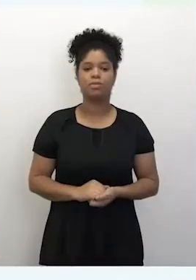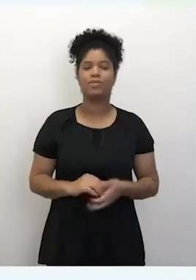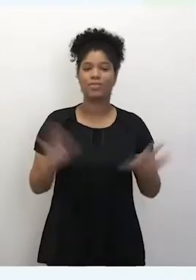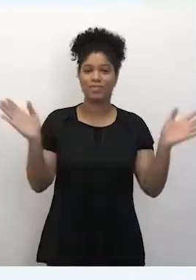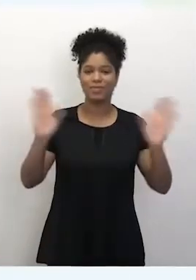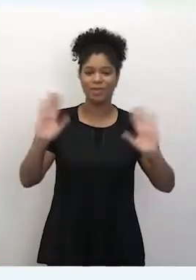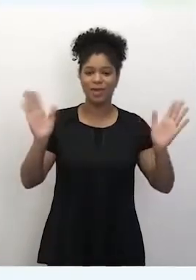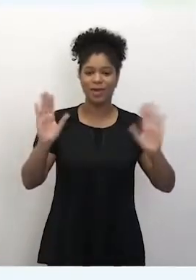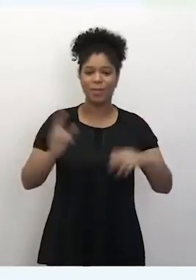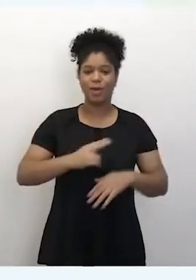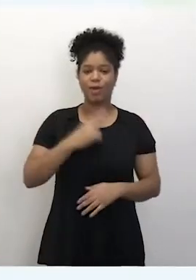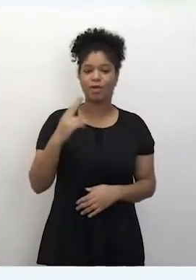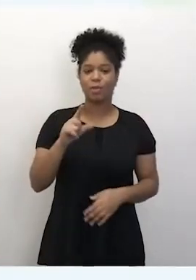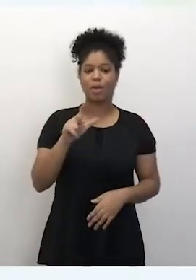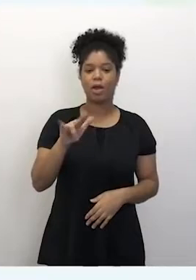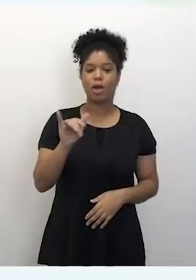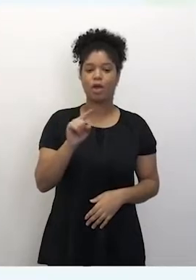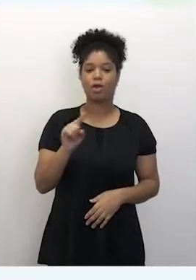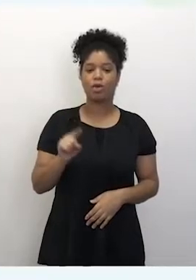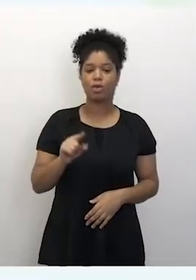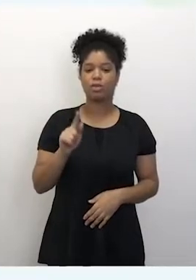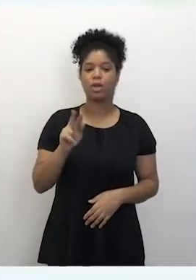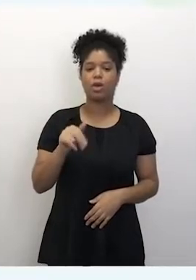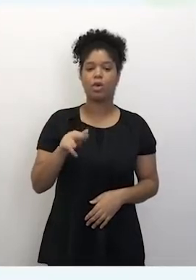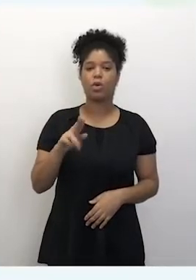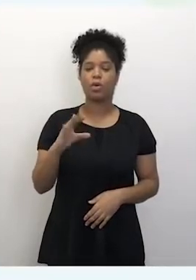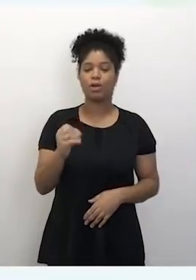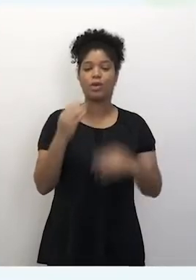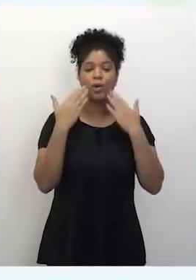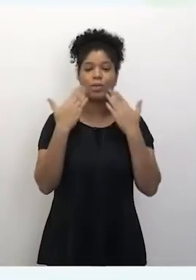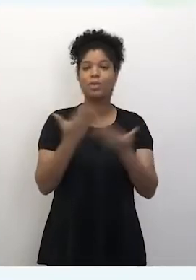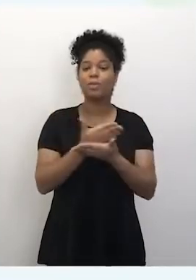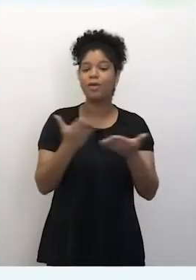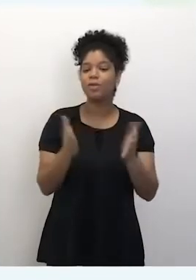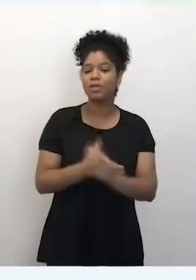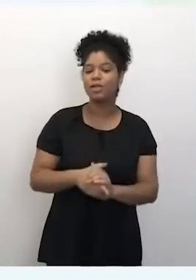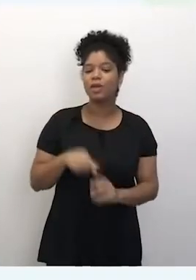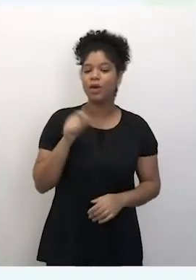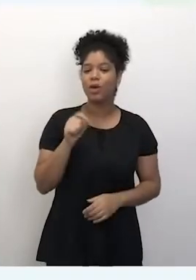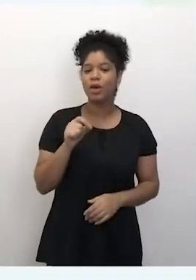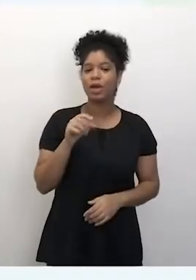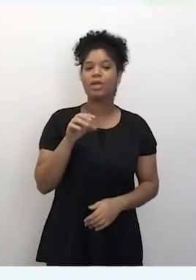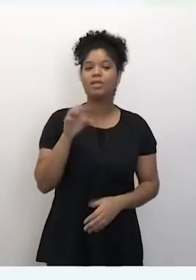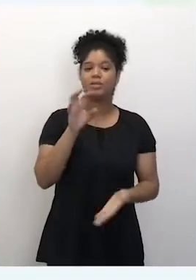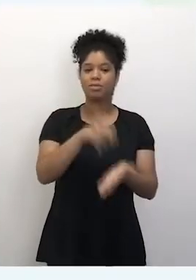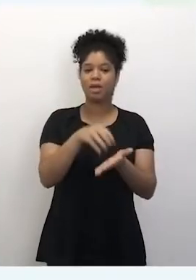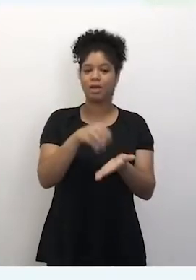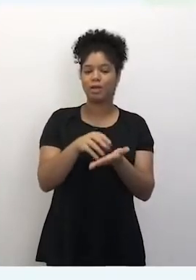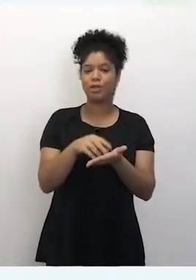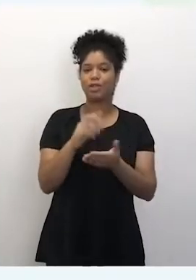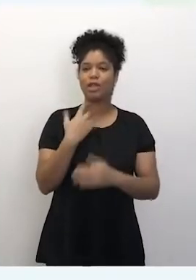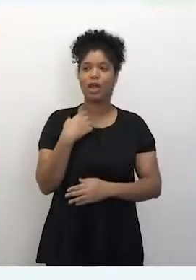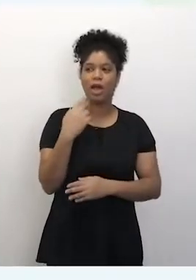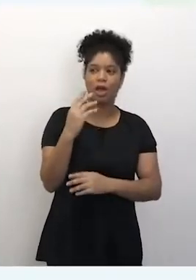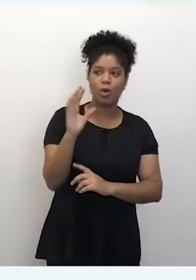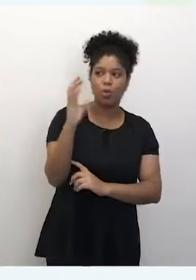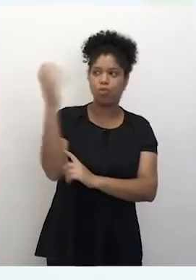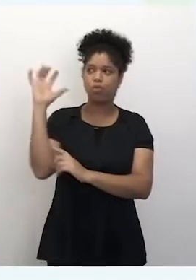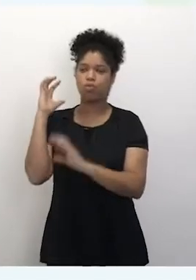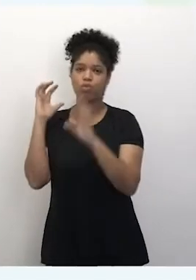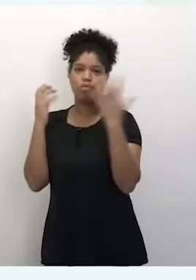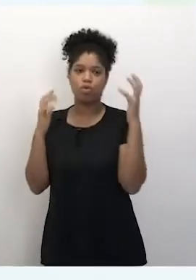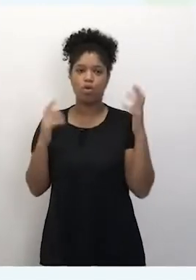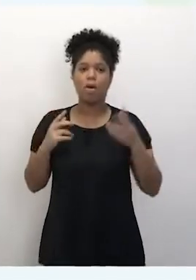Olá, meu nome é Luiz Guarino e eu vou apresentar a vocês o CPTEC, Centro de Previsão de Tempo e Estudos